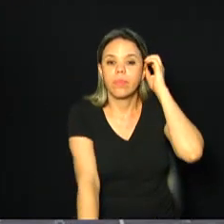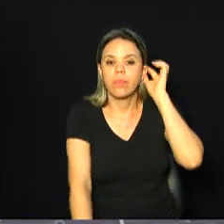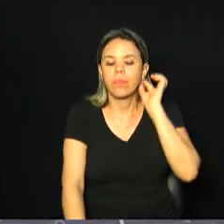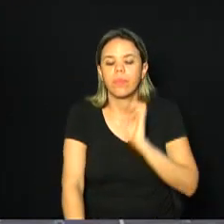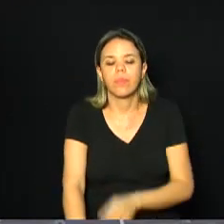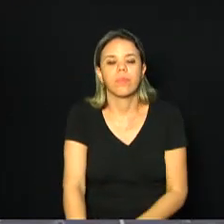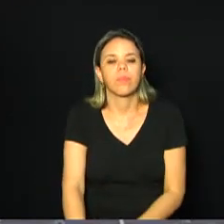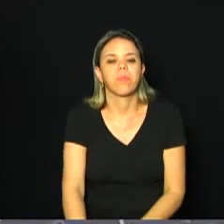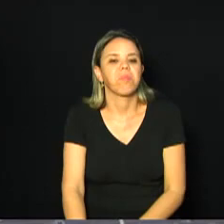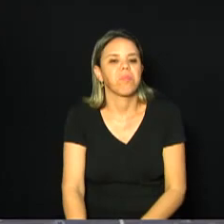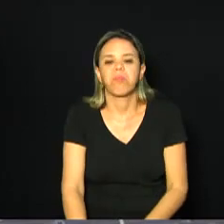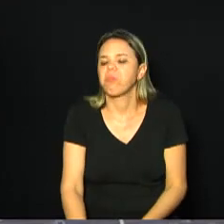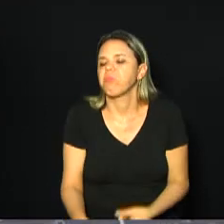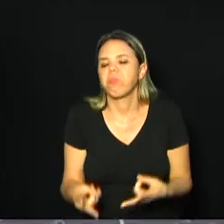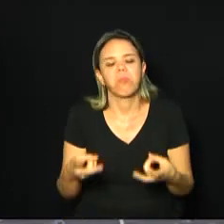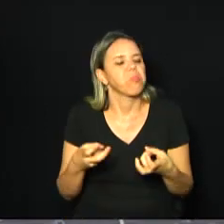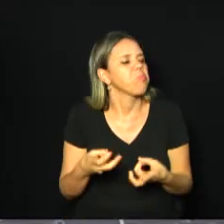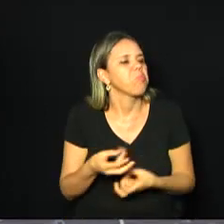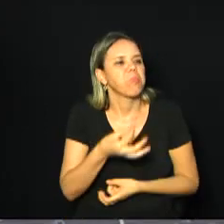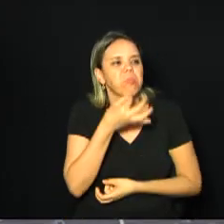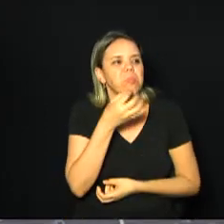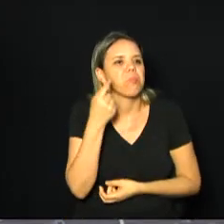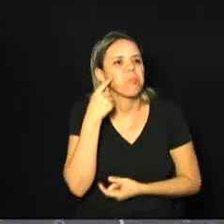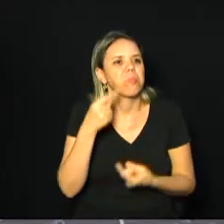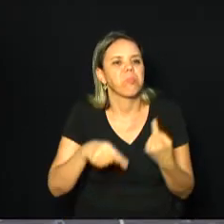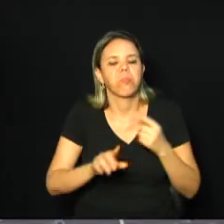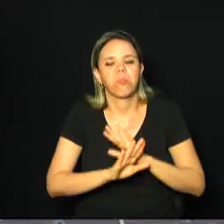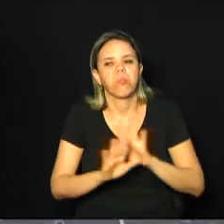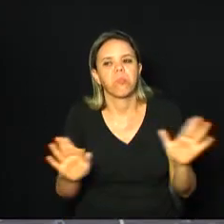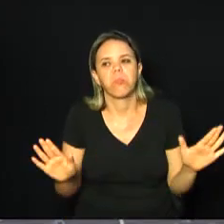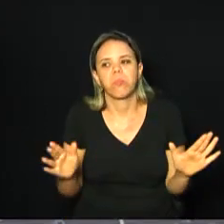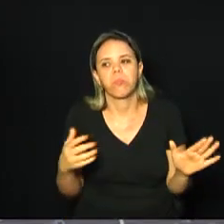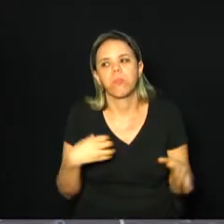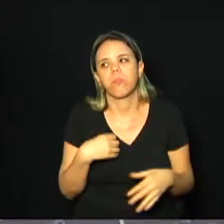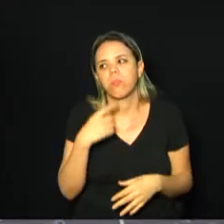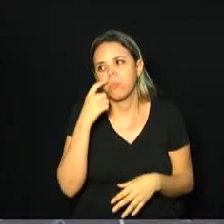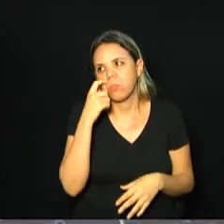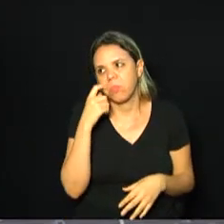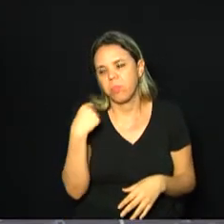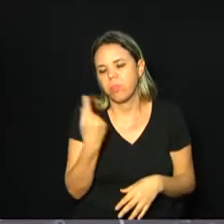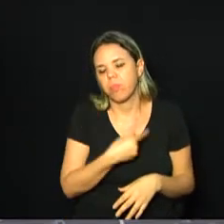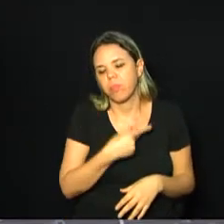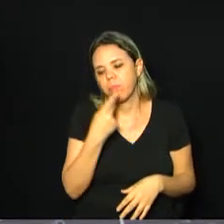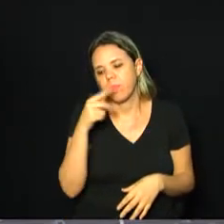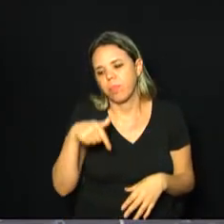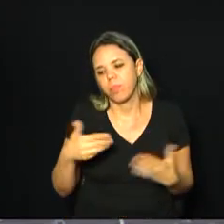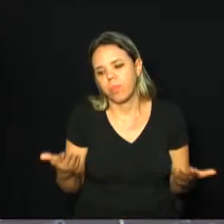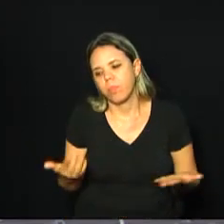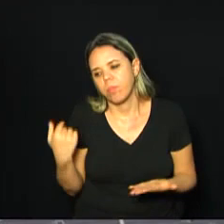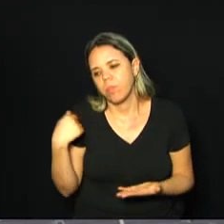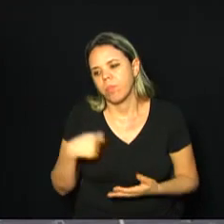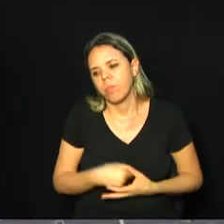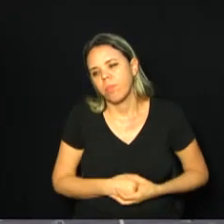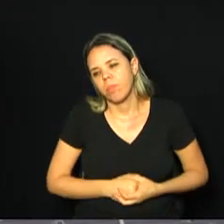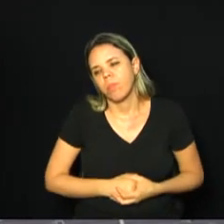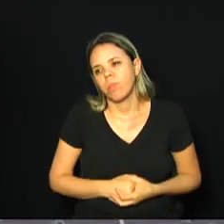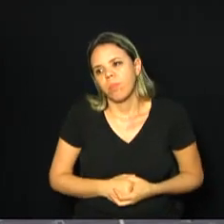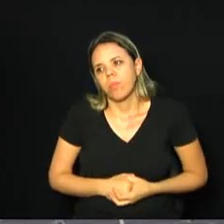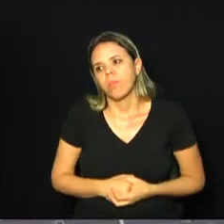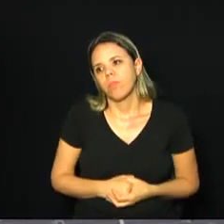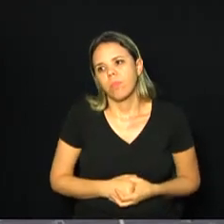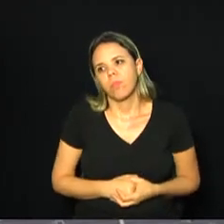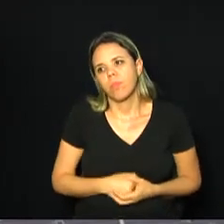eu não vejo, da minha maneira, que não seja de outra forma, como nós estamos falando agora há pouco, que